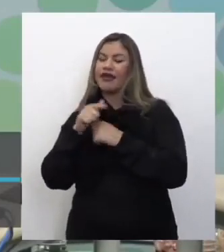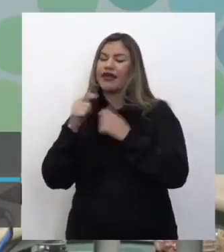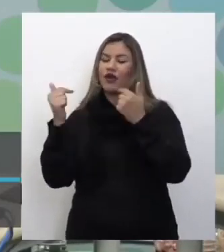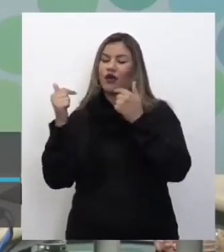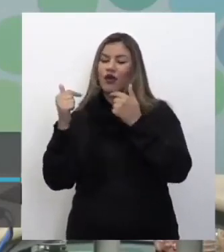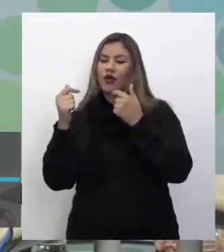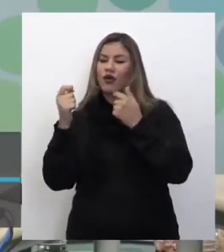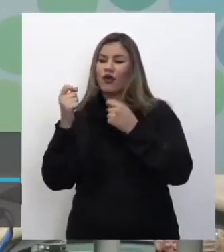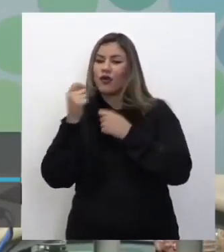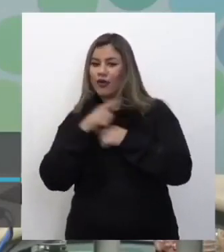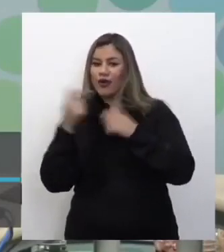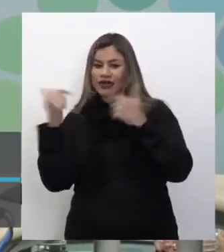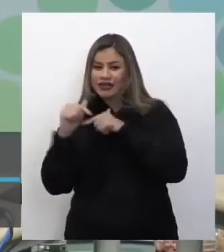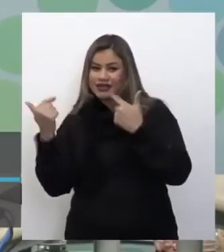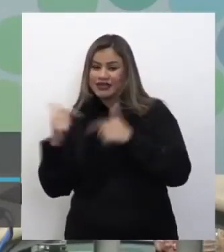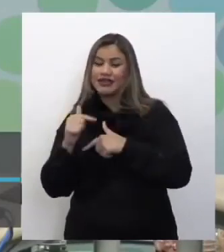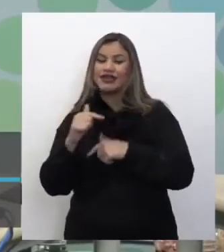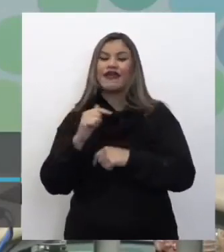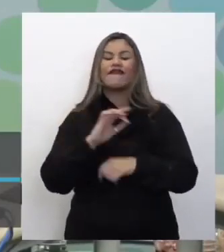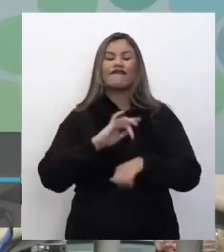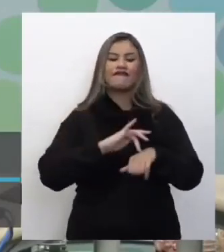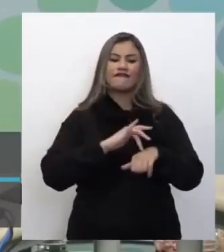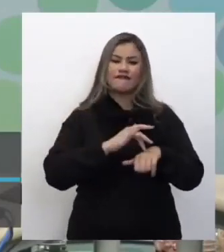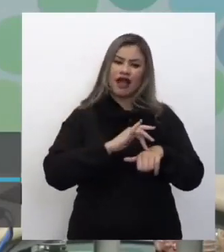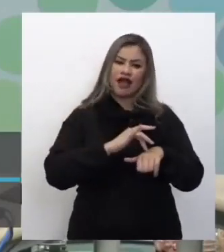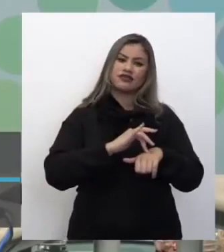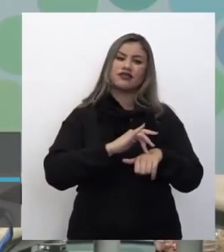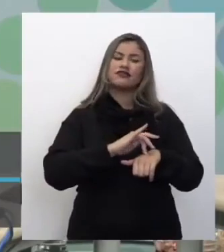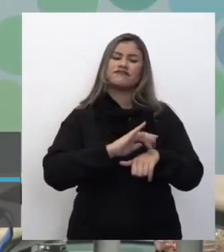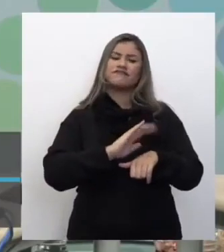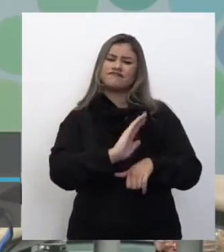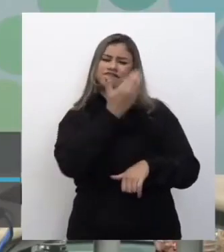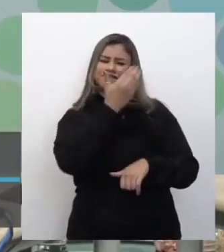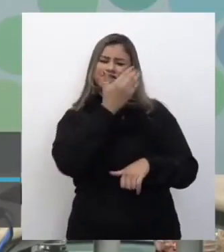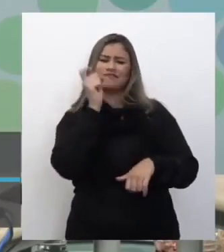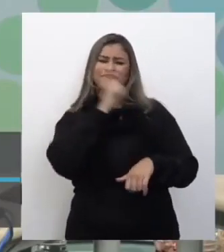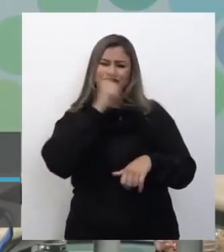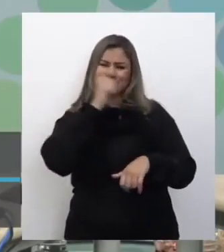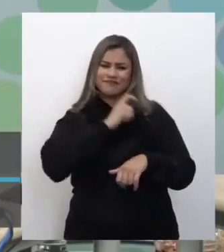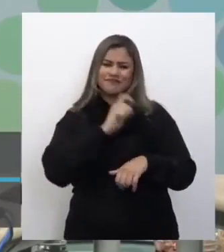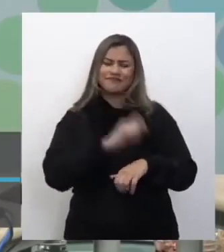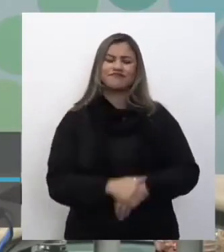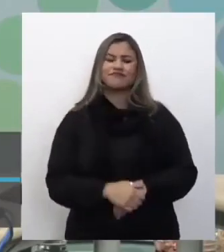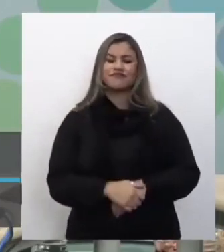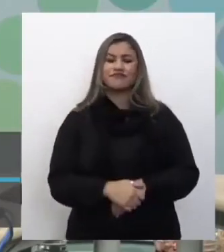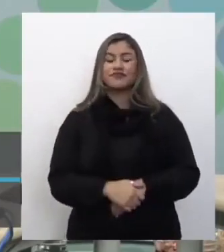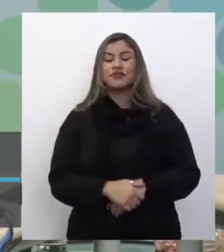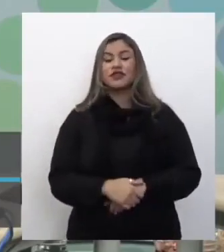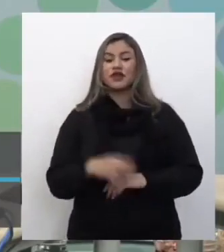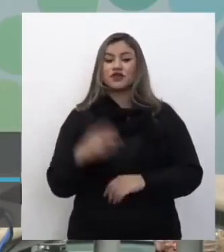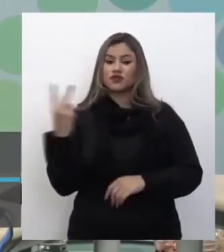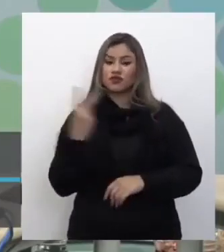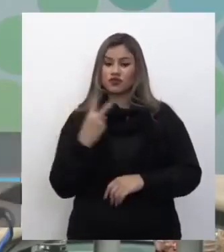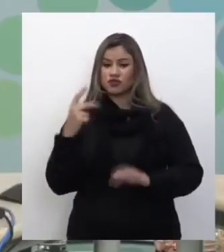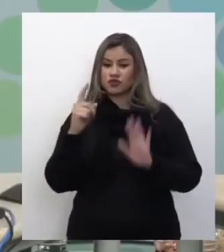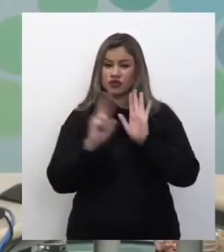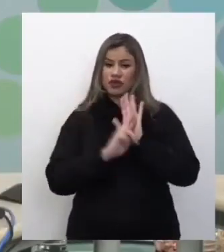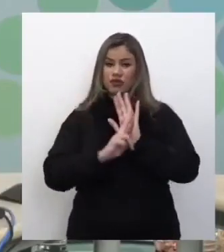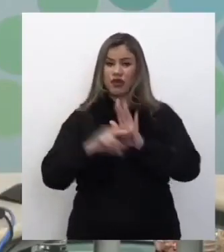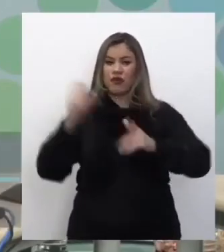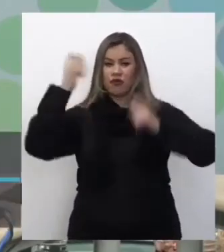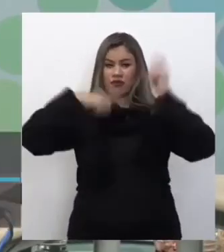O Breno cita que... peraí, a representação facial, diz que é diferente nos dois casos. O Gabriel cita